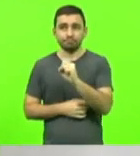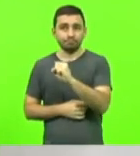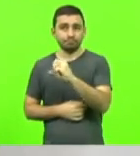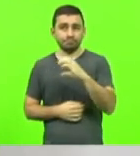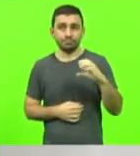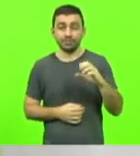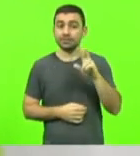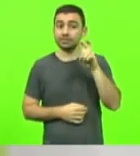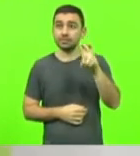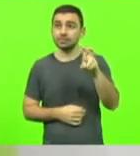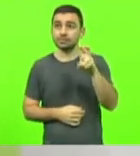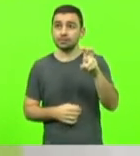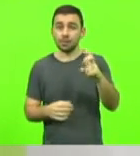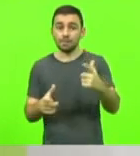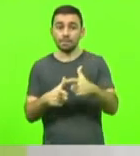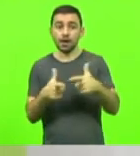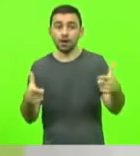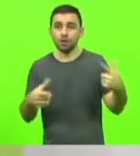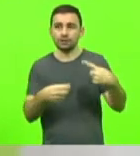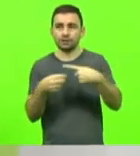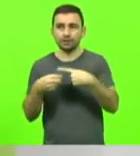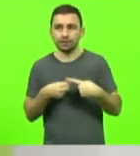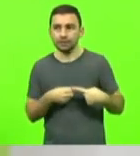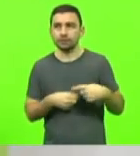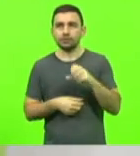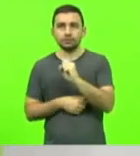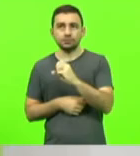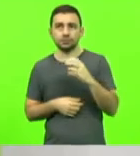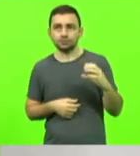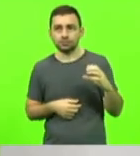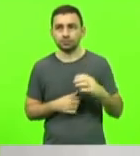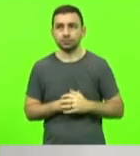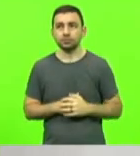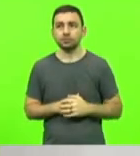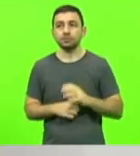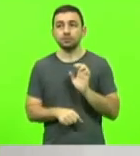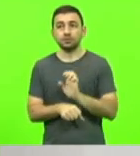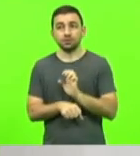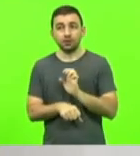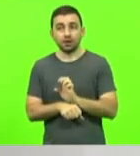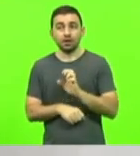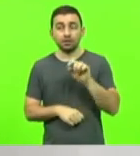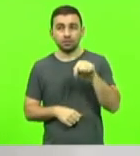maiores cidades de Santa Catarina. O nosso estado tem hoje